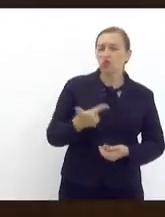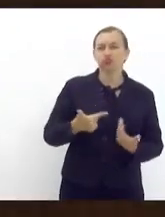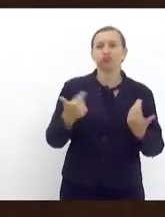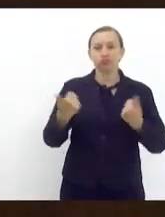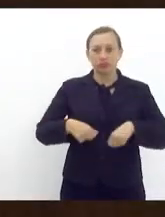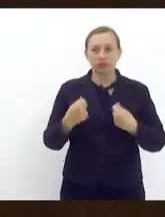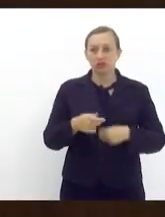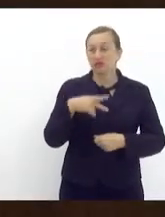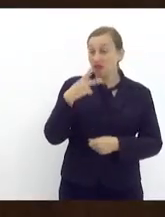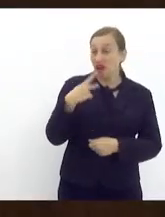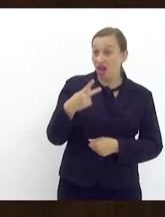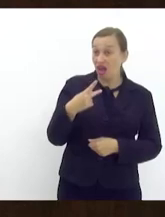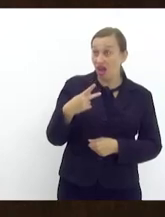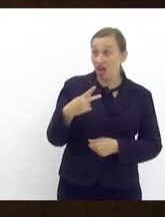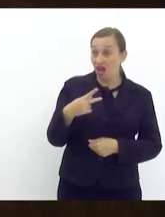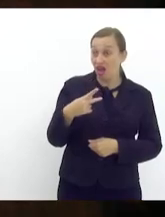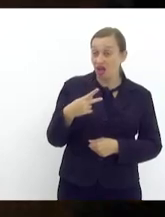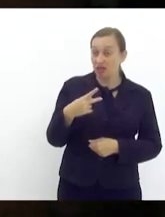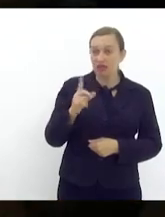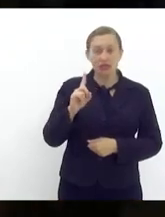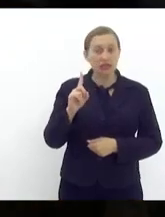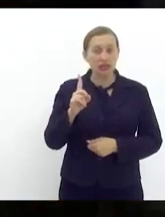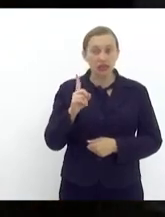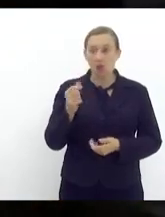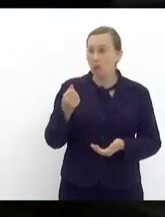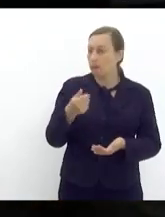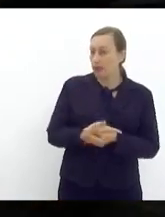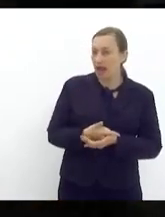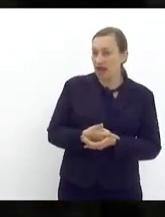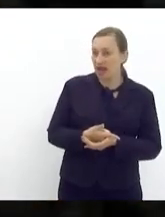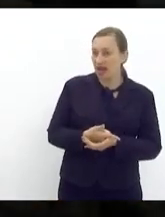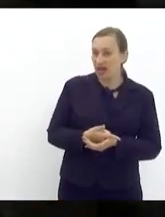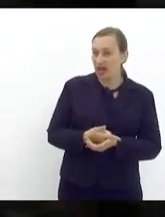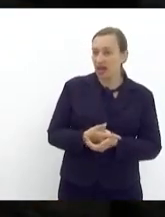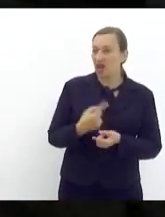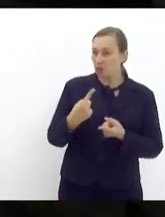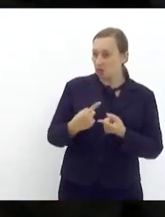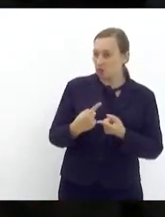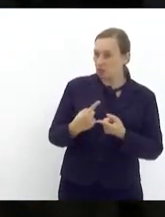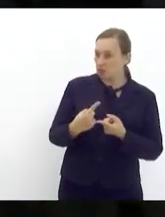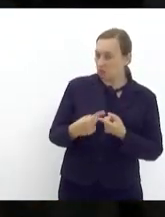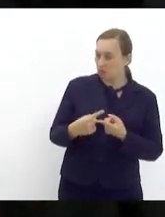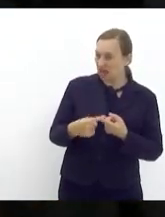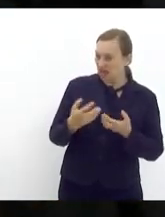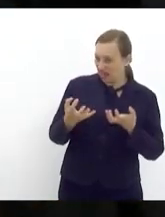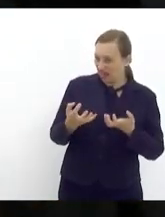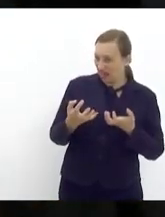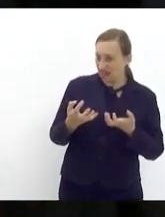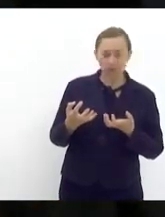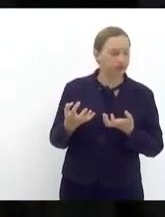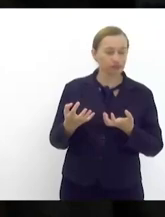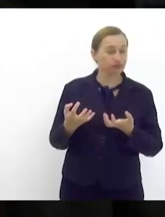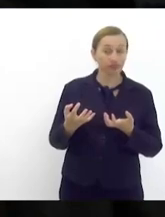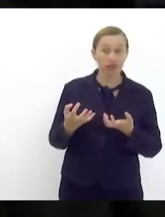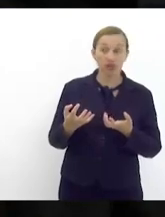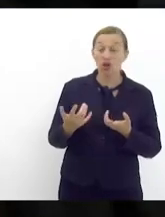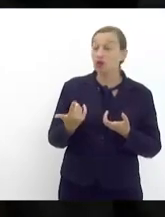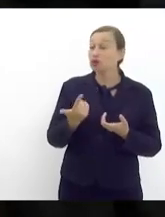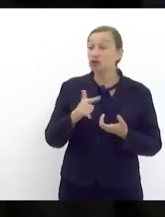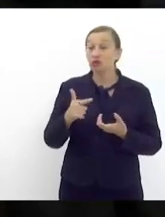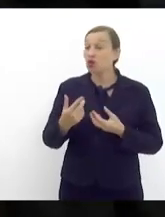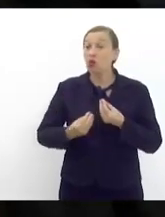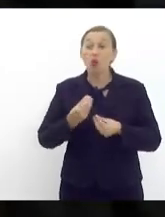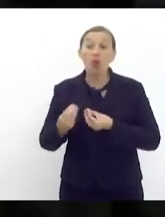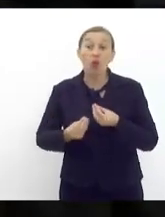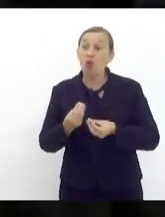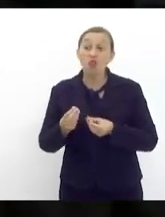dizer que, por vezes, quem não paga não faz porque não deseja. Não faz porque, às vezes, não tem meios de